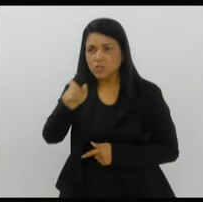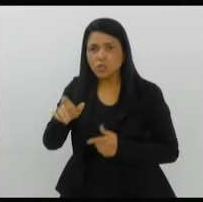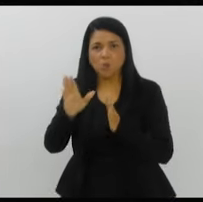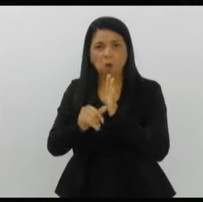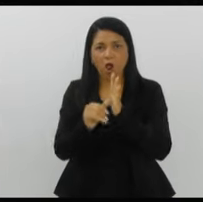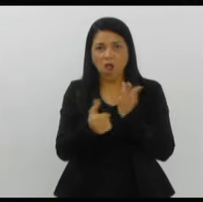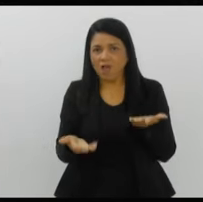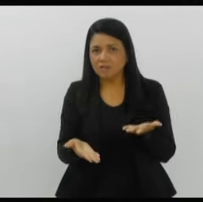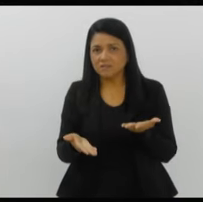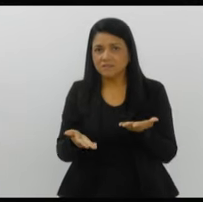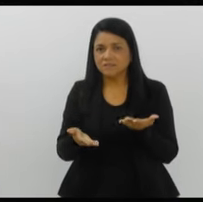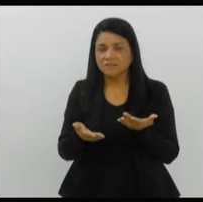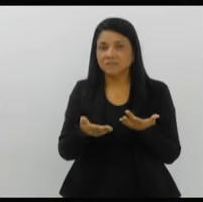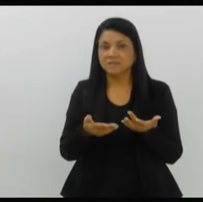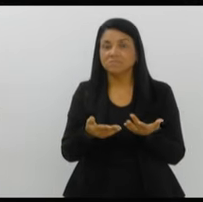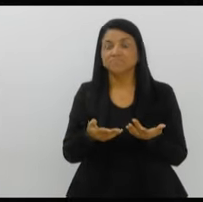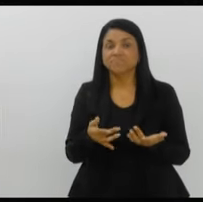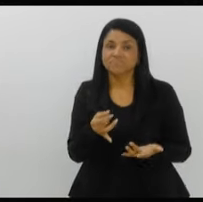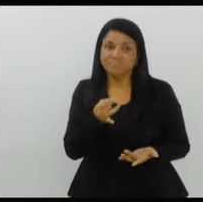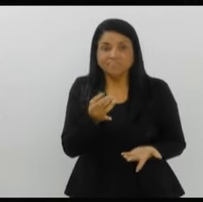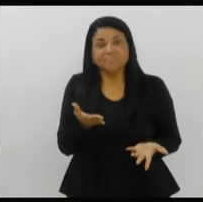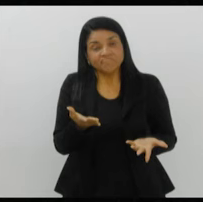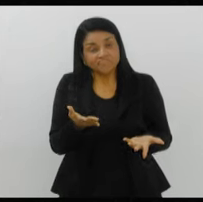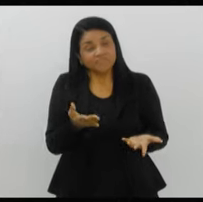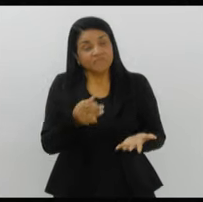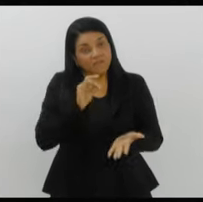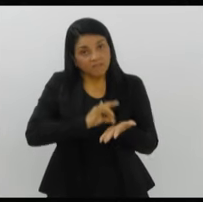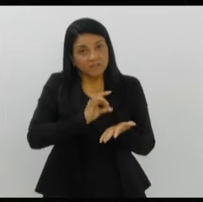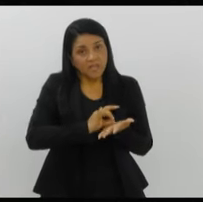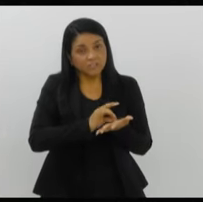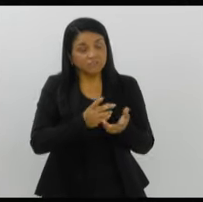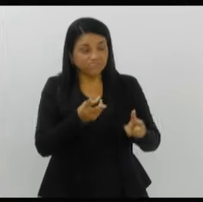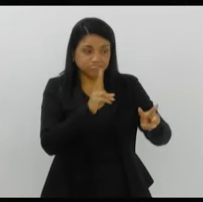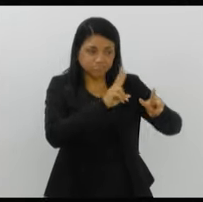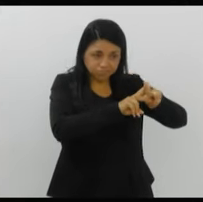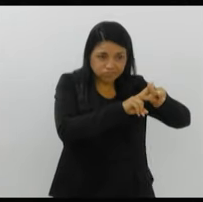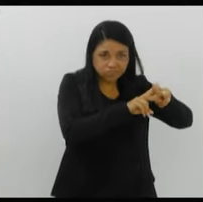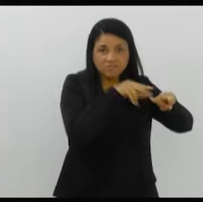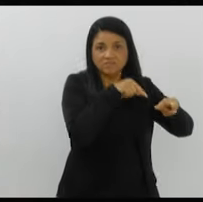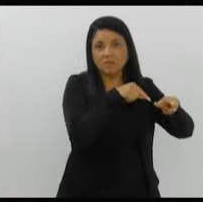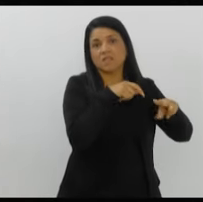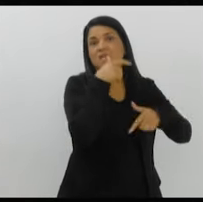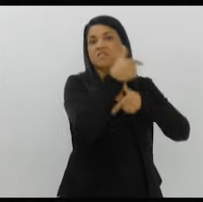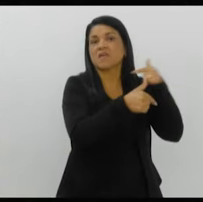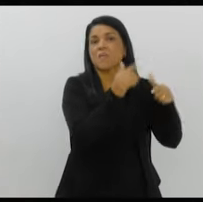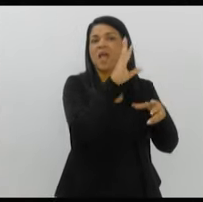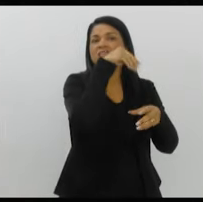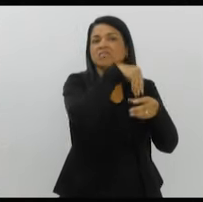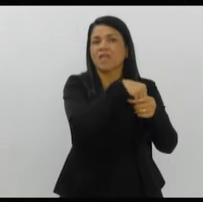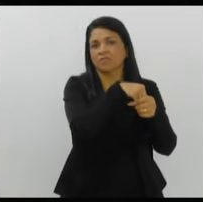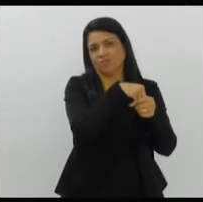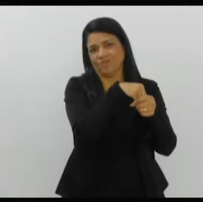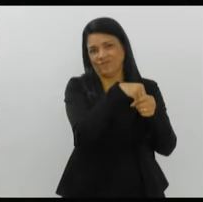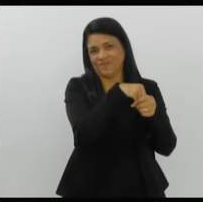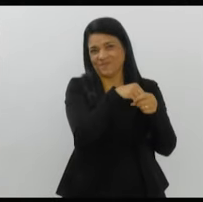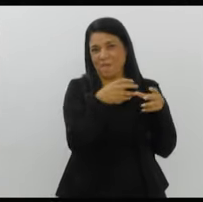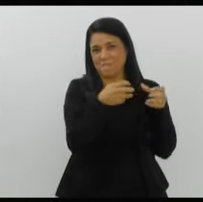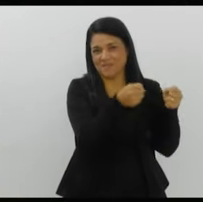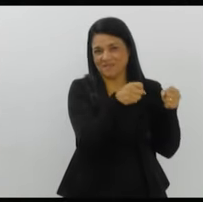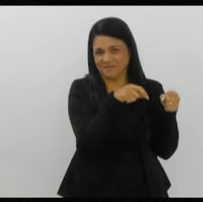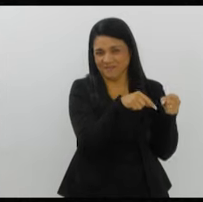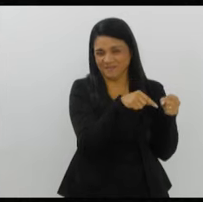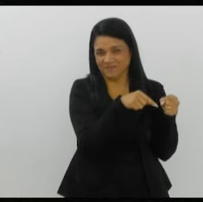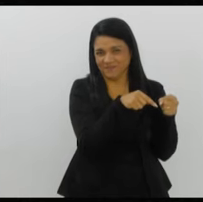para a prisão. Eles deveriam ter, era serviço forçado, senhor presidente. Trabalhar, porque mente vazia é oficina do